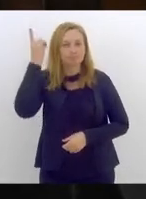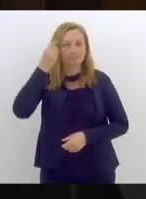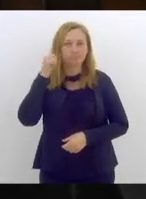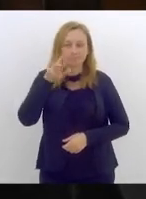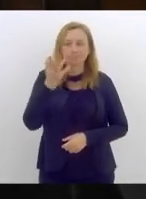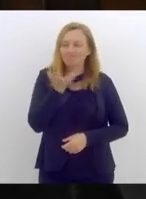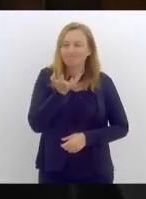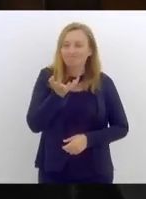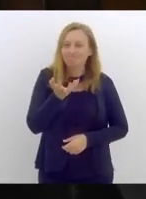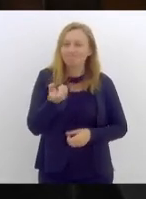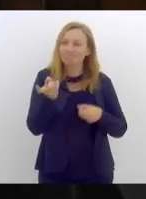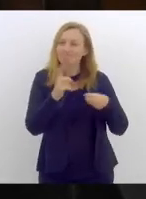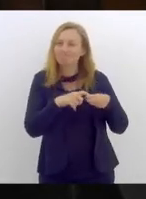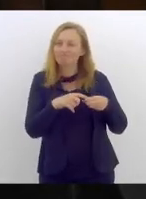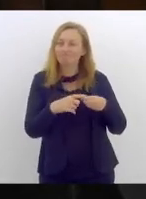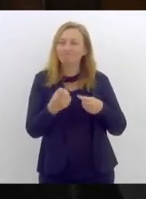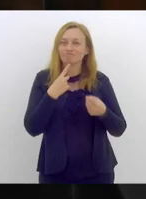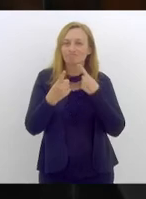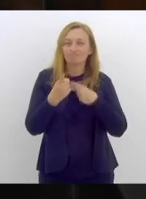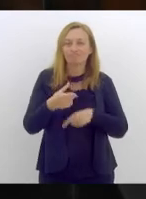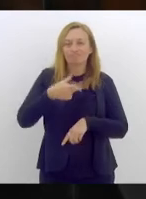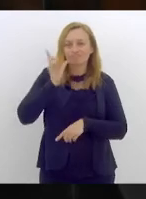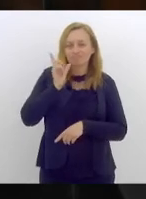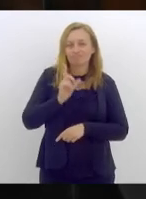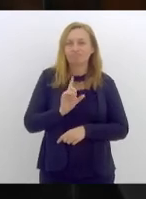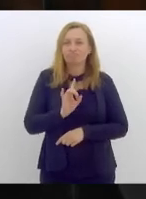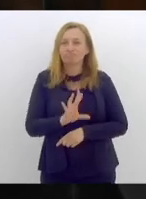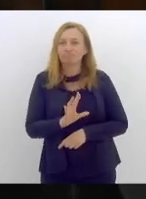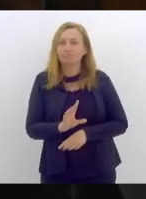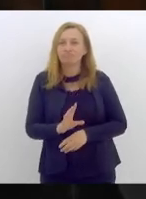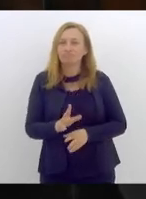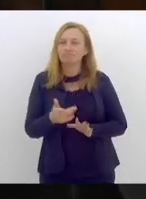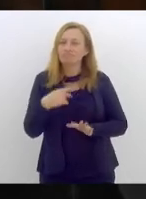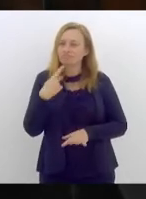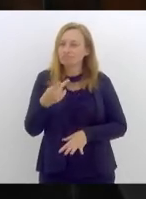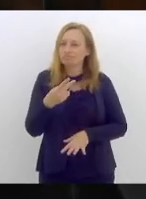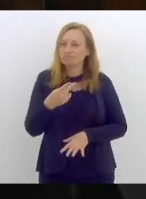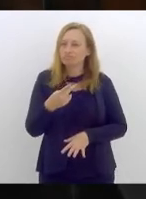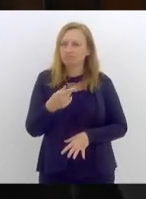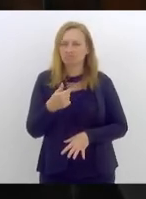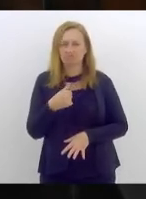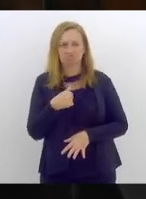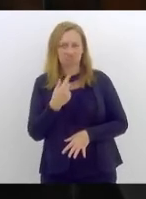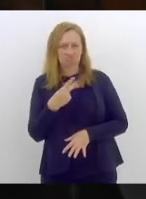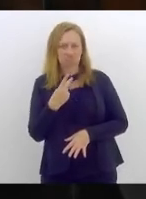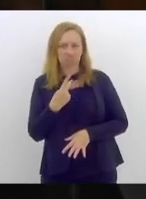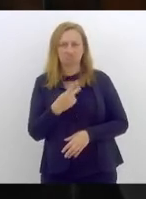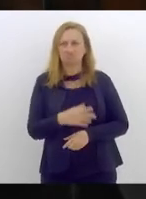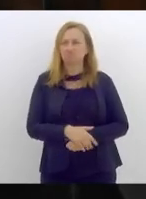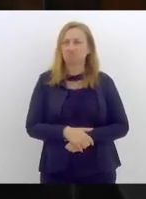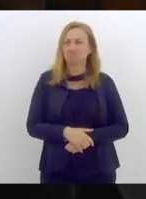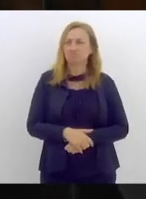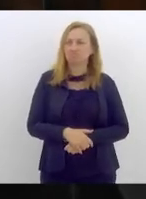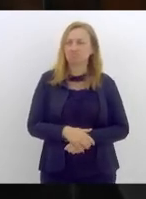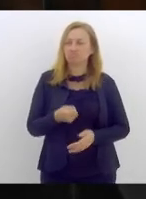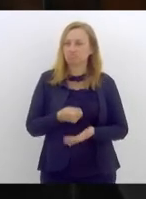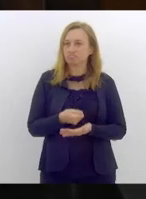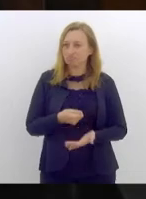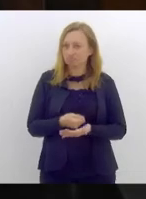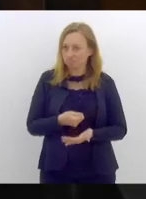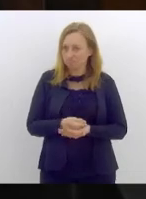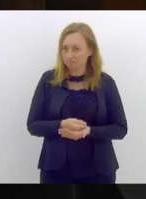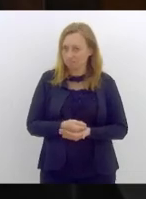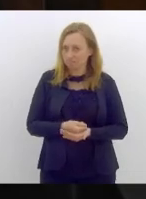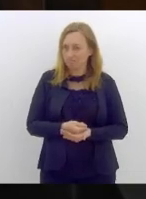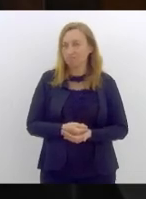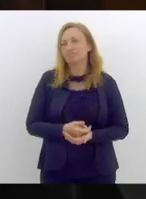eleomaiquero retomar a discussão que fiz ontem apenas para destacar que eu não falei e fui cobrado por isso que